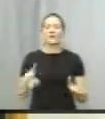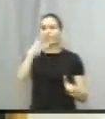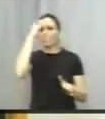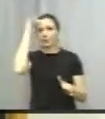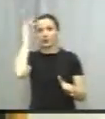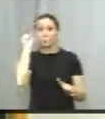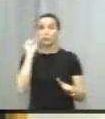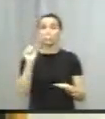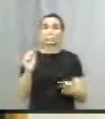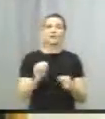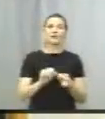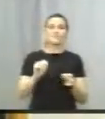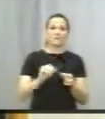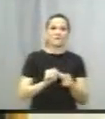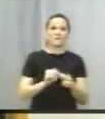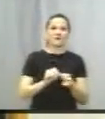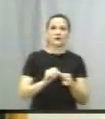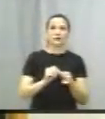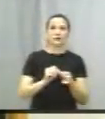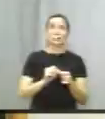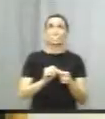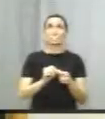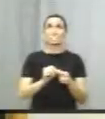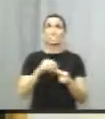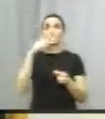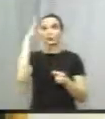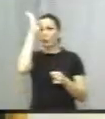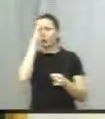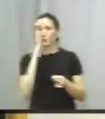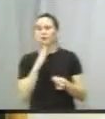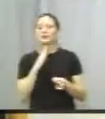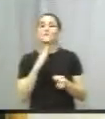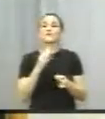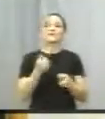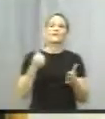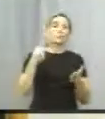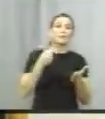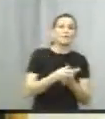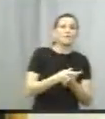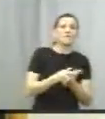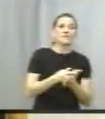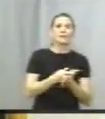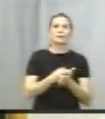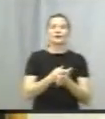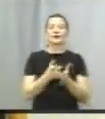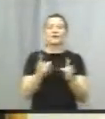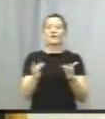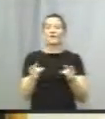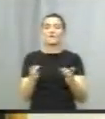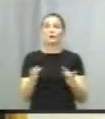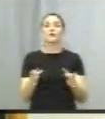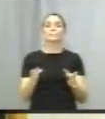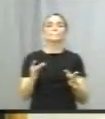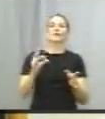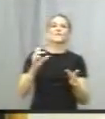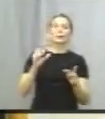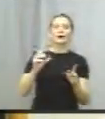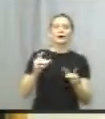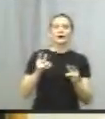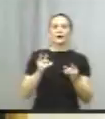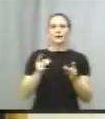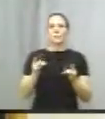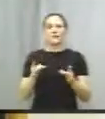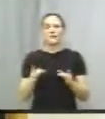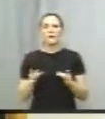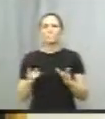é brasileiro, e ele vendeu a tecnologia para a China, para que a Panasonic desenvolvesse